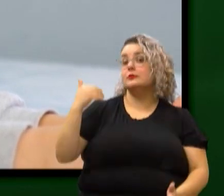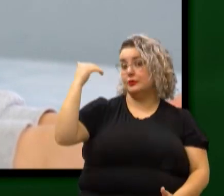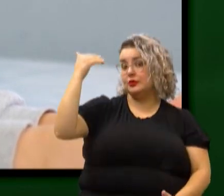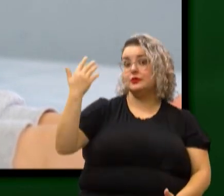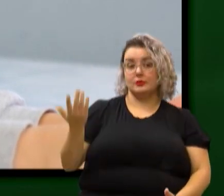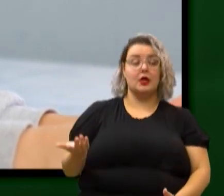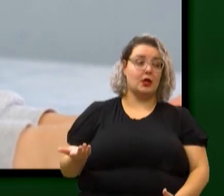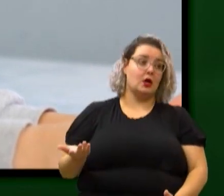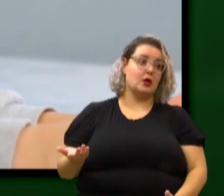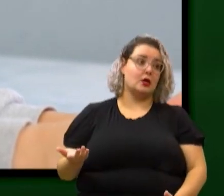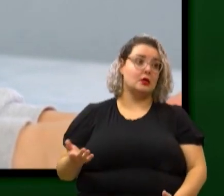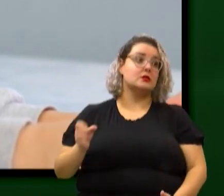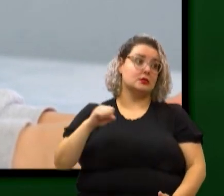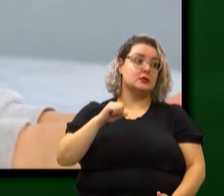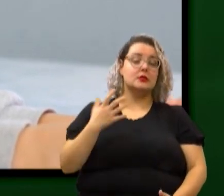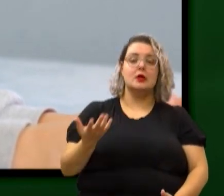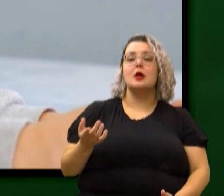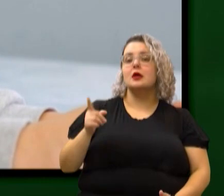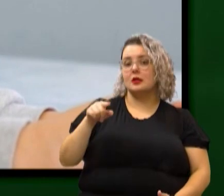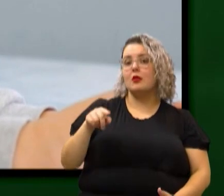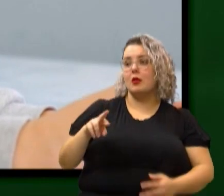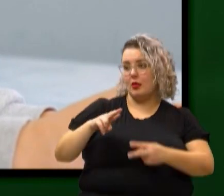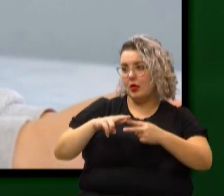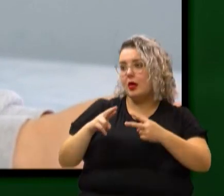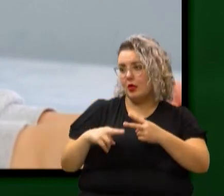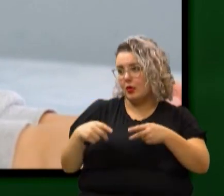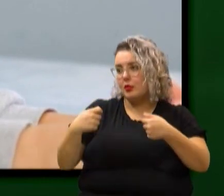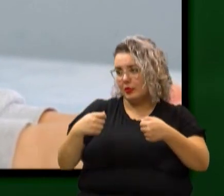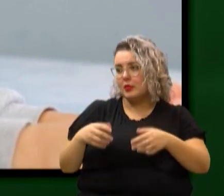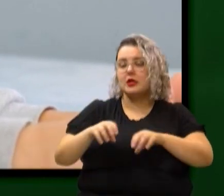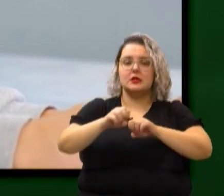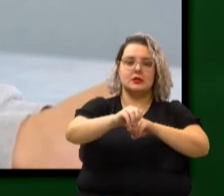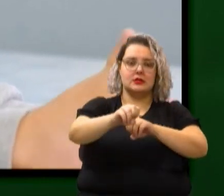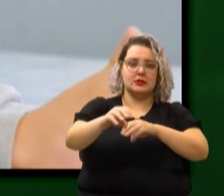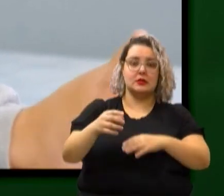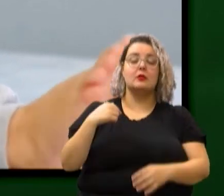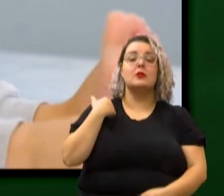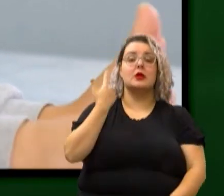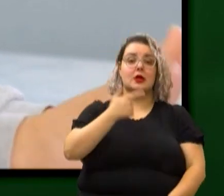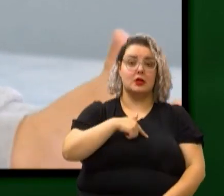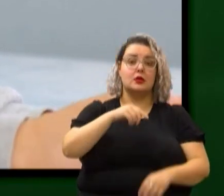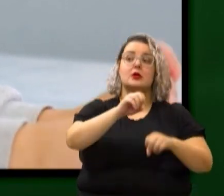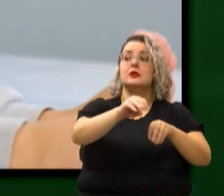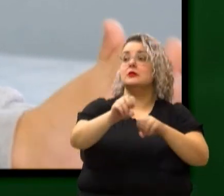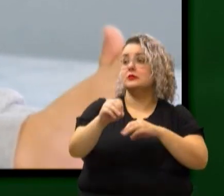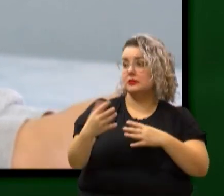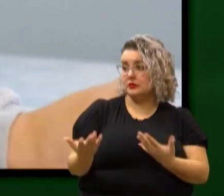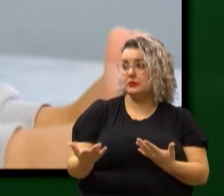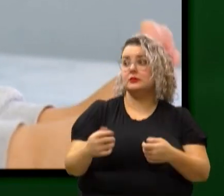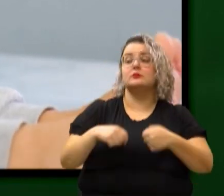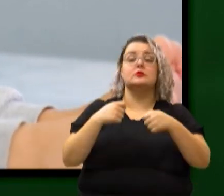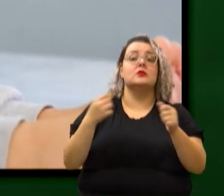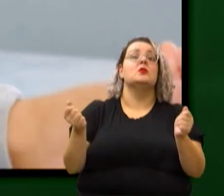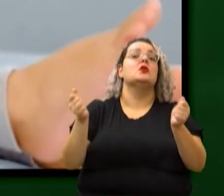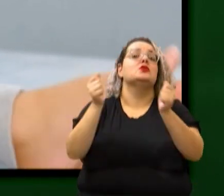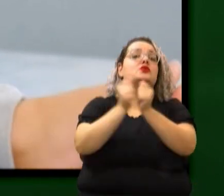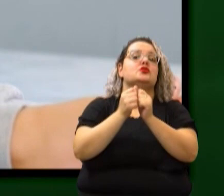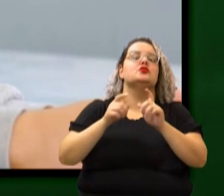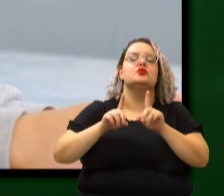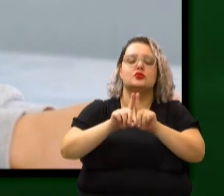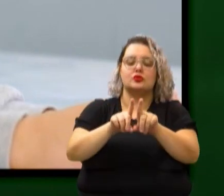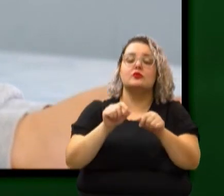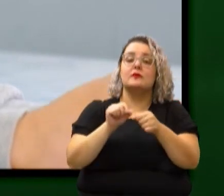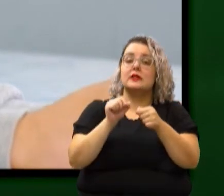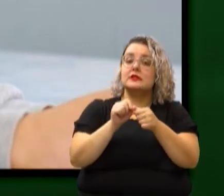os maiores né então isso realmente é um recurso que a gente precisa ensinar para a gente ensinar a gente precisa estar junto